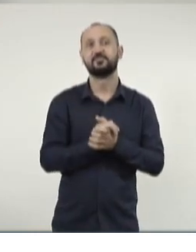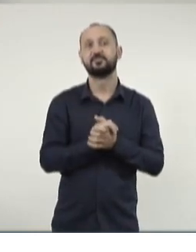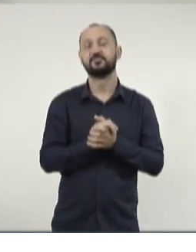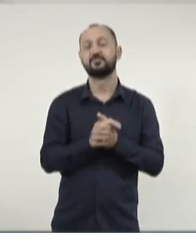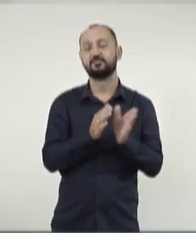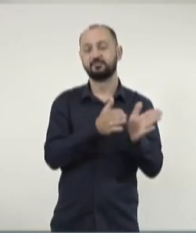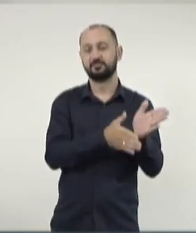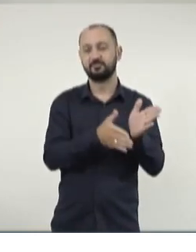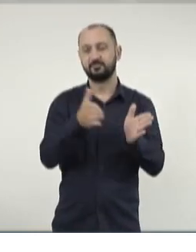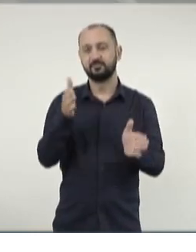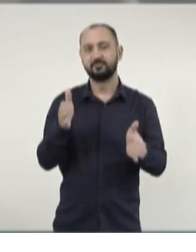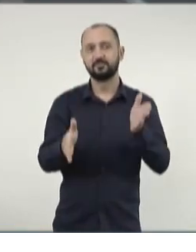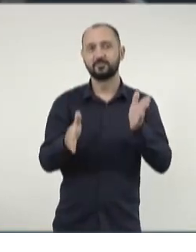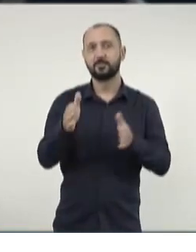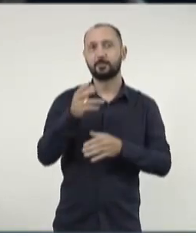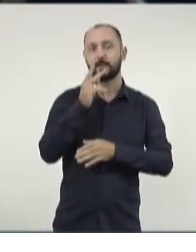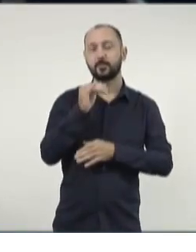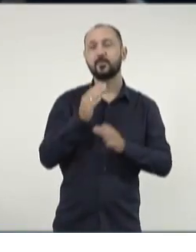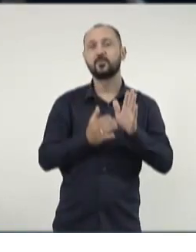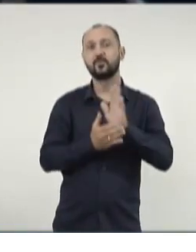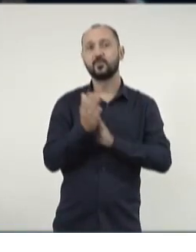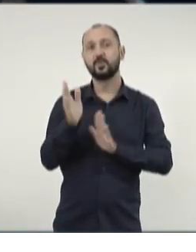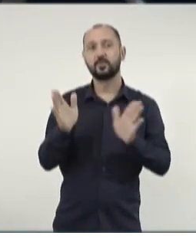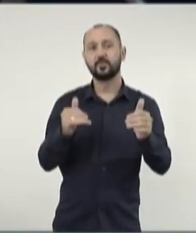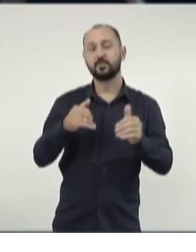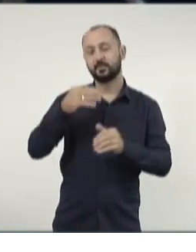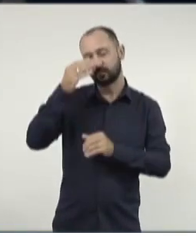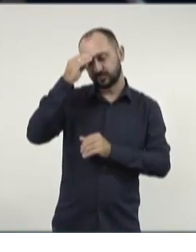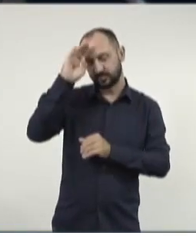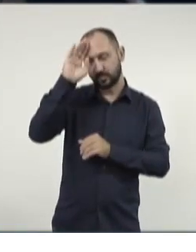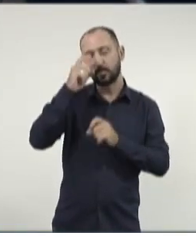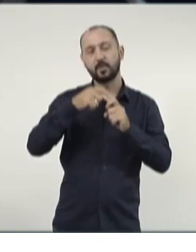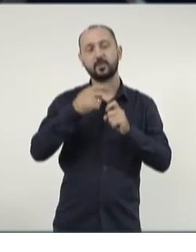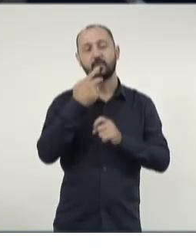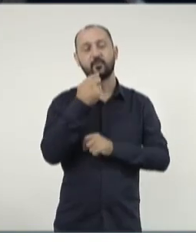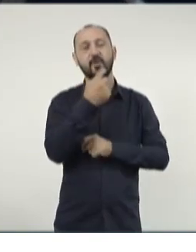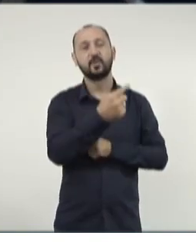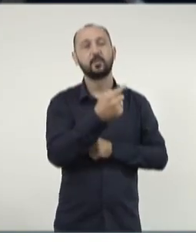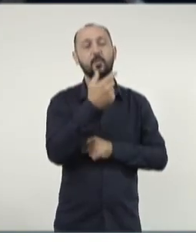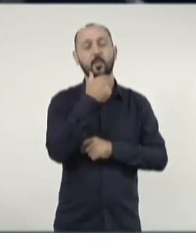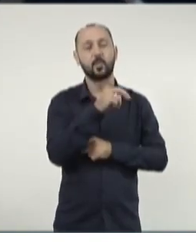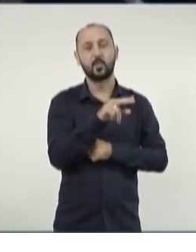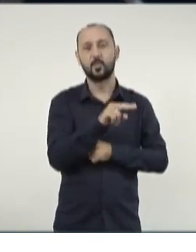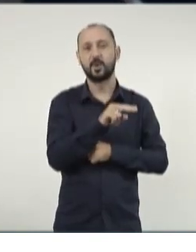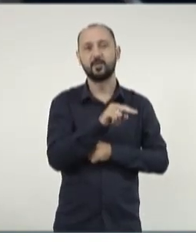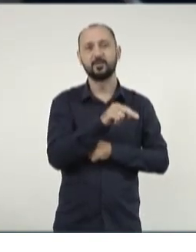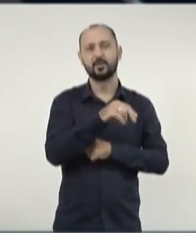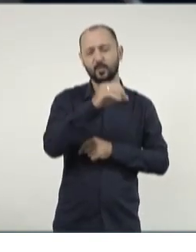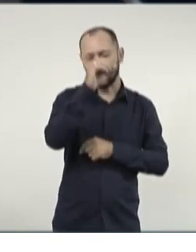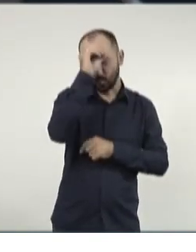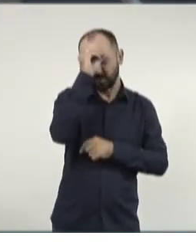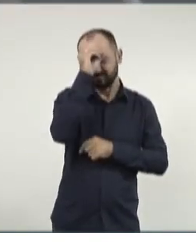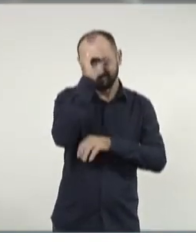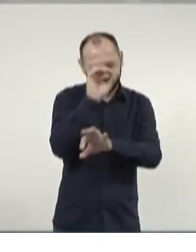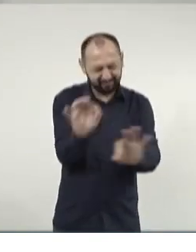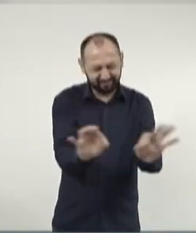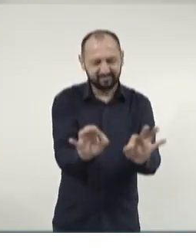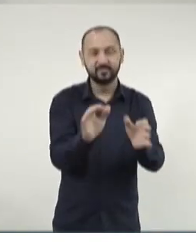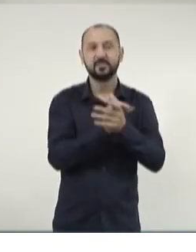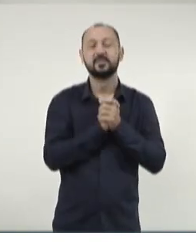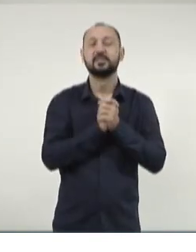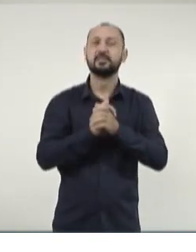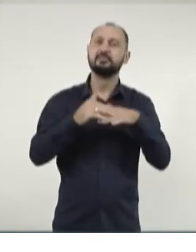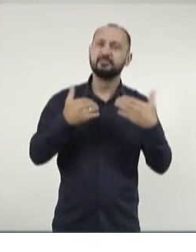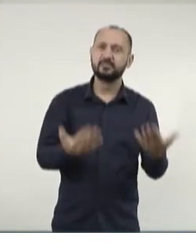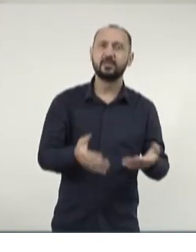Nesse meio tempo, quando meu pai foi para a enfermaria, chegou um médico e falou assim para o meu irmão: não entende nada.